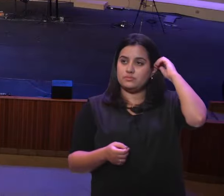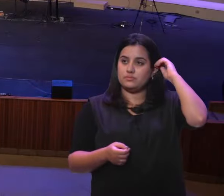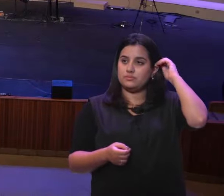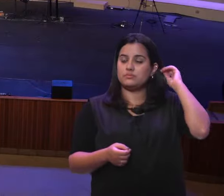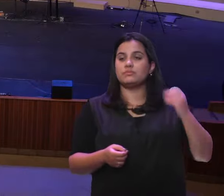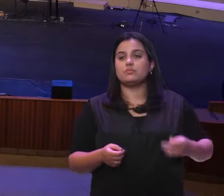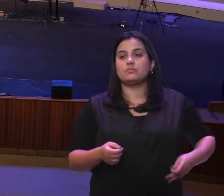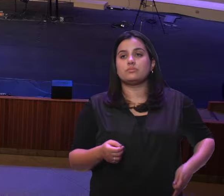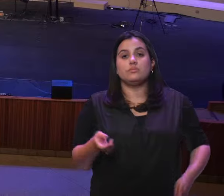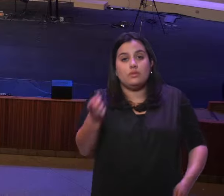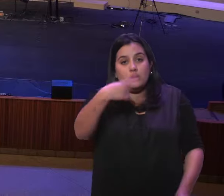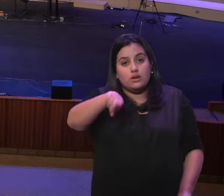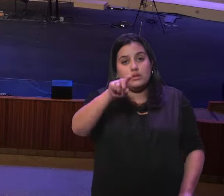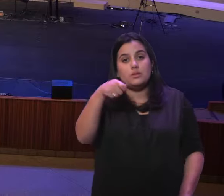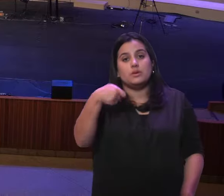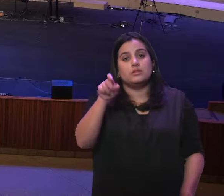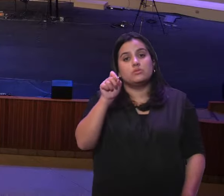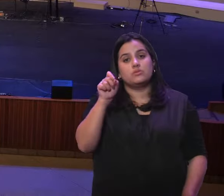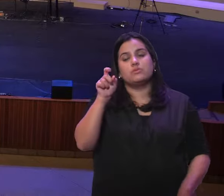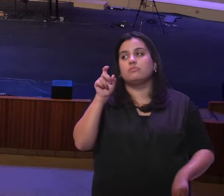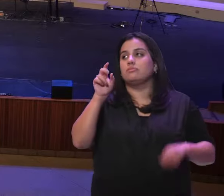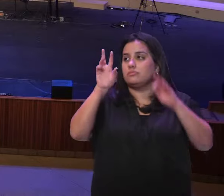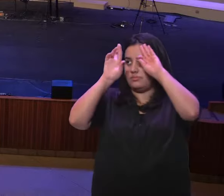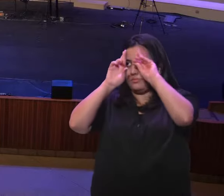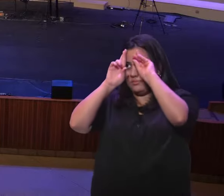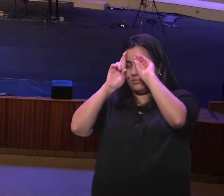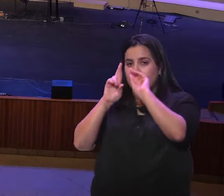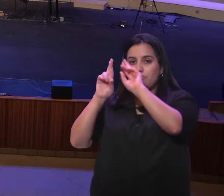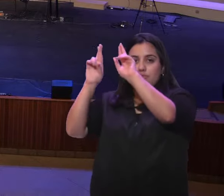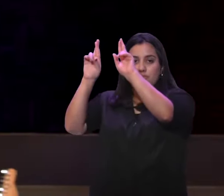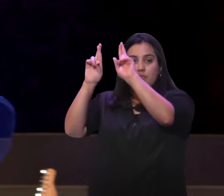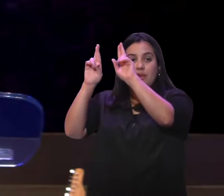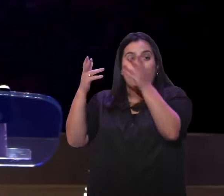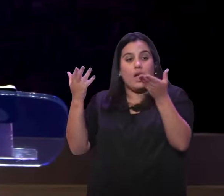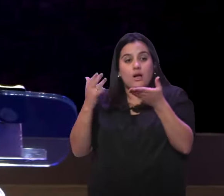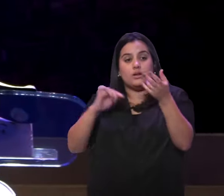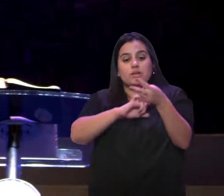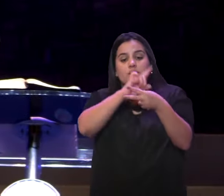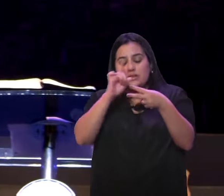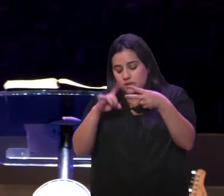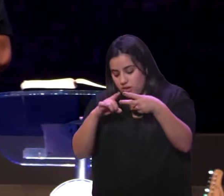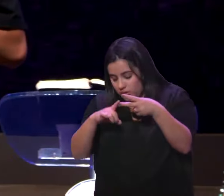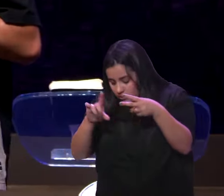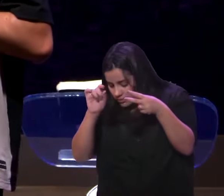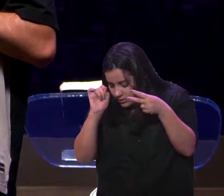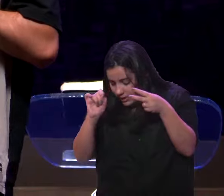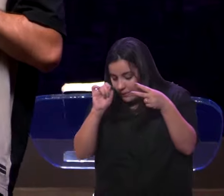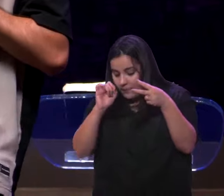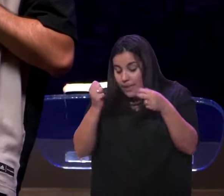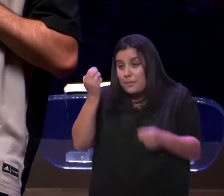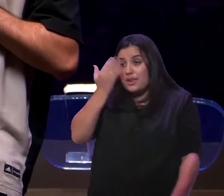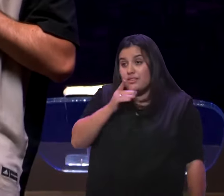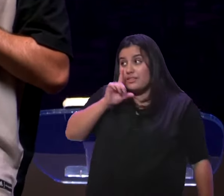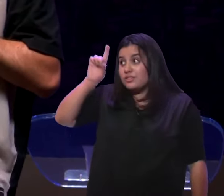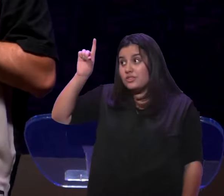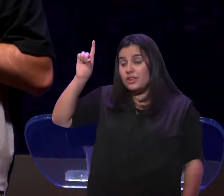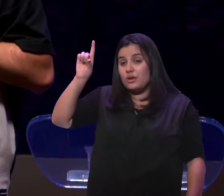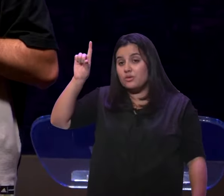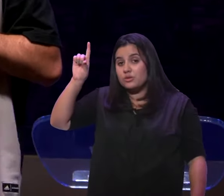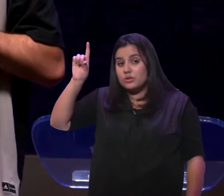seja reverente. A segunda coisa que esse texto nos ensina é que quando a presença de Deus chega, a bênção de